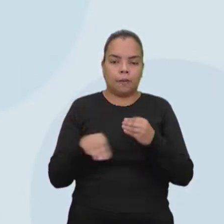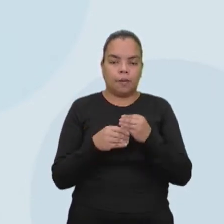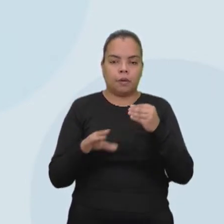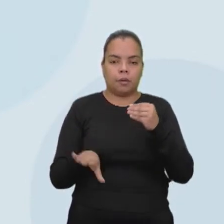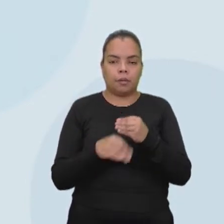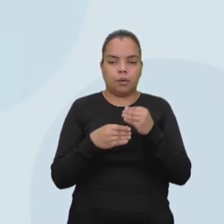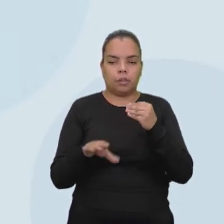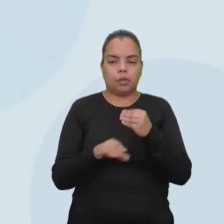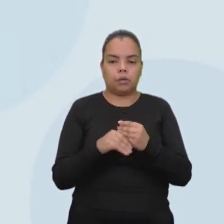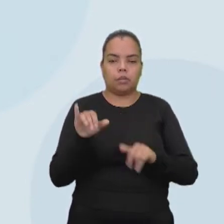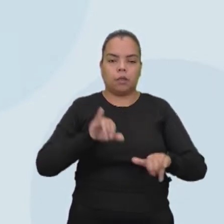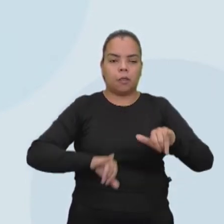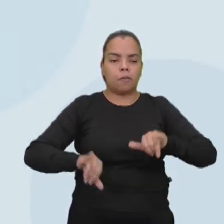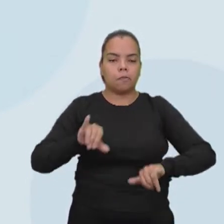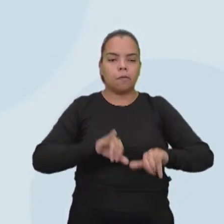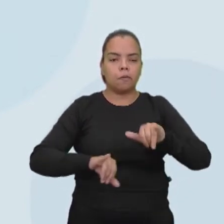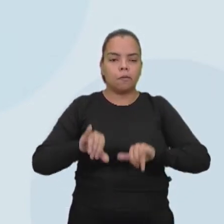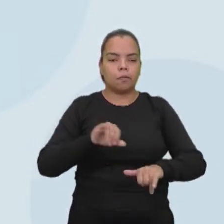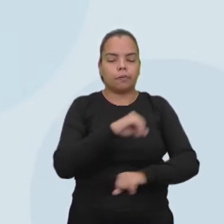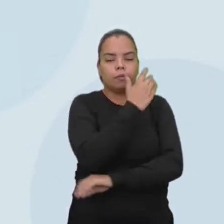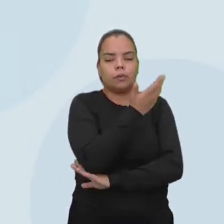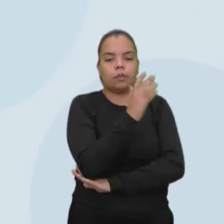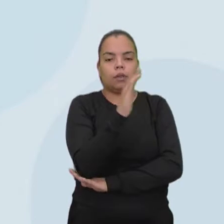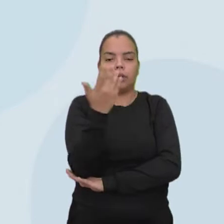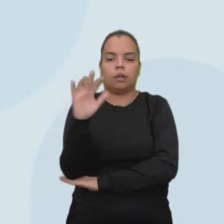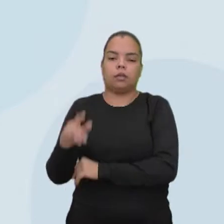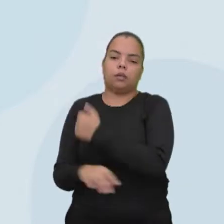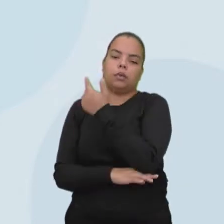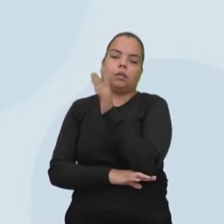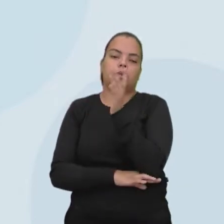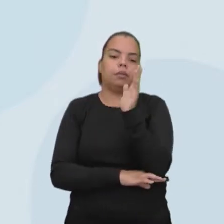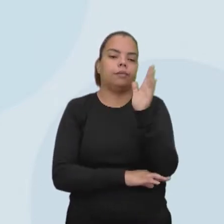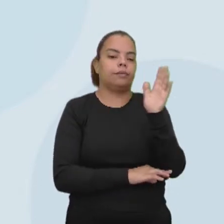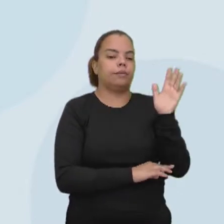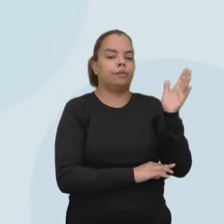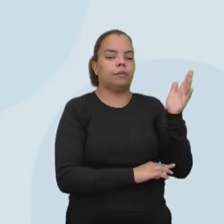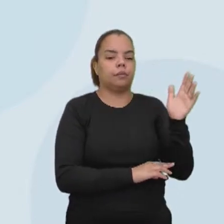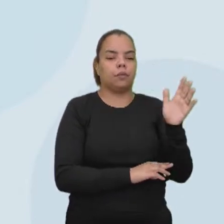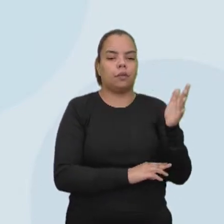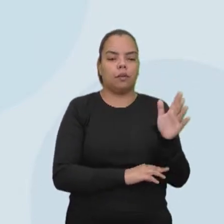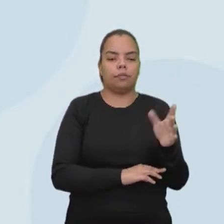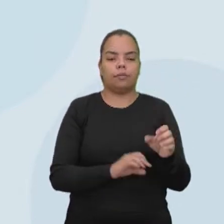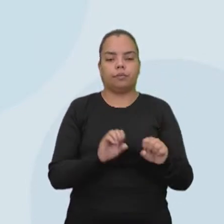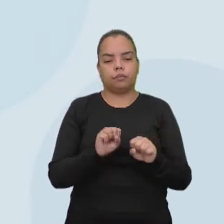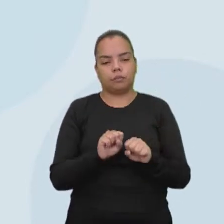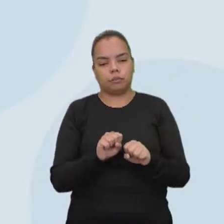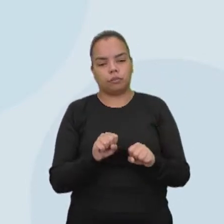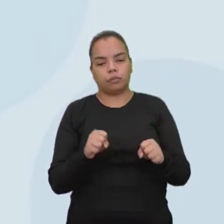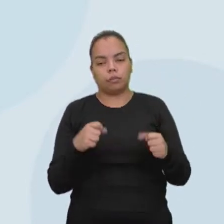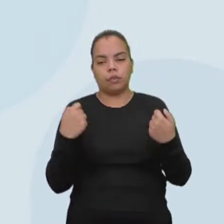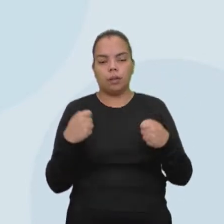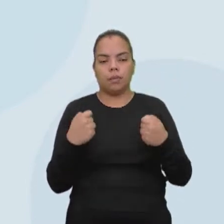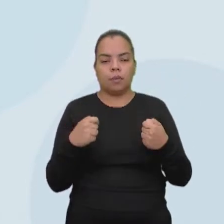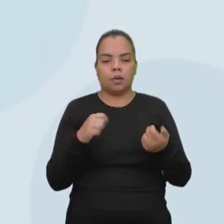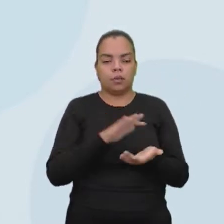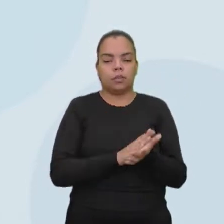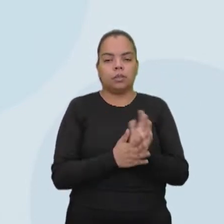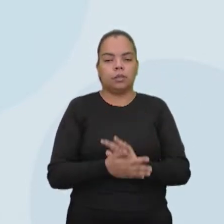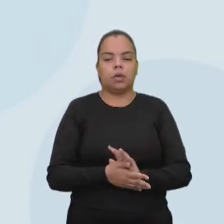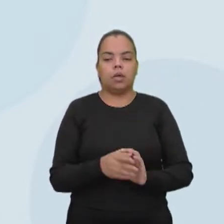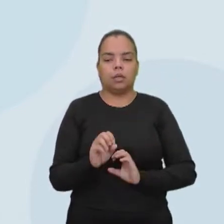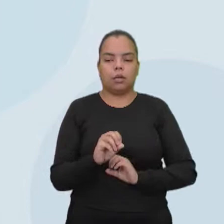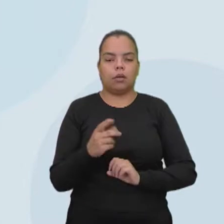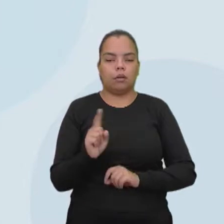química, conforme a natureza desse material, podem ser detríticas ou não detríticas.